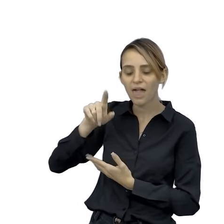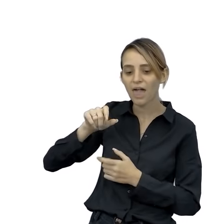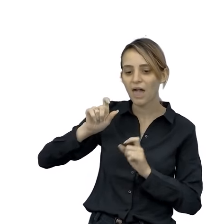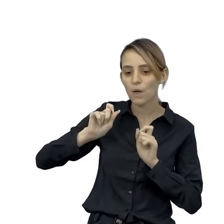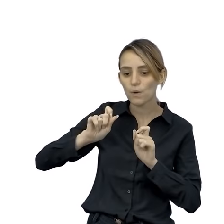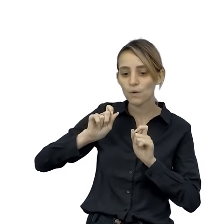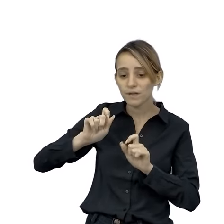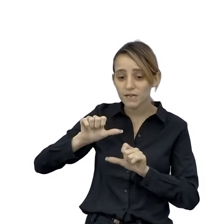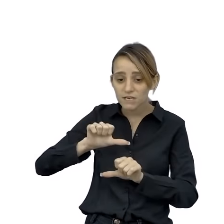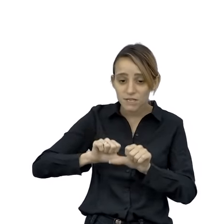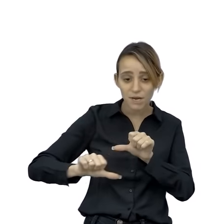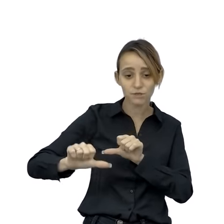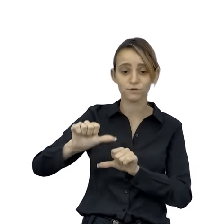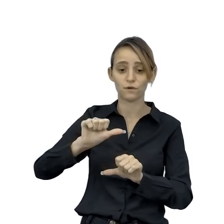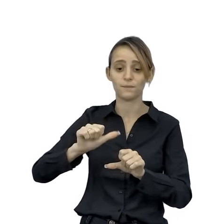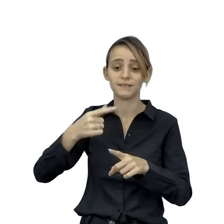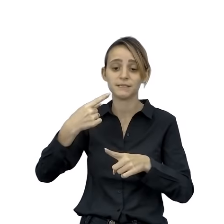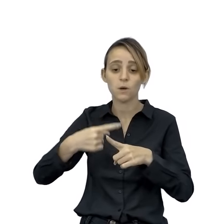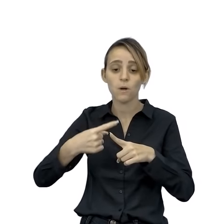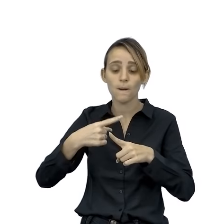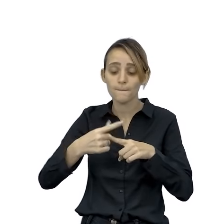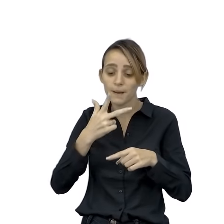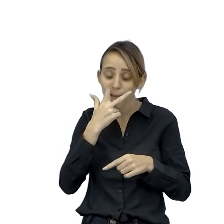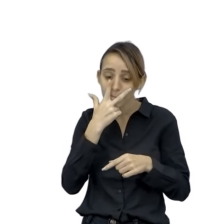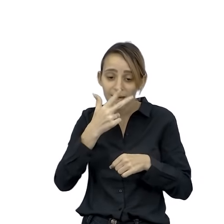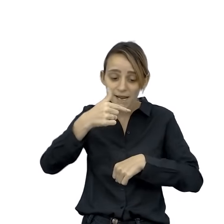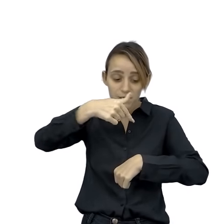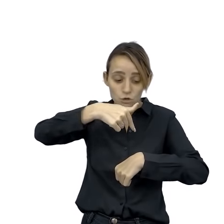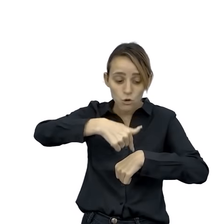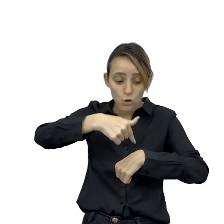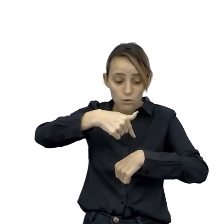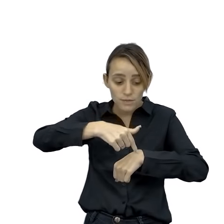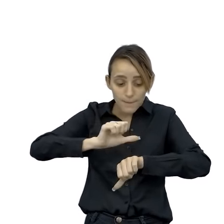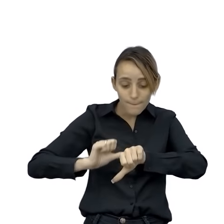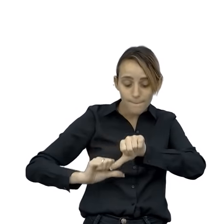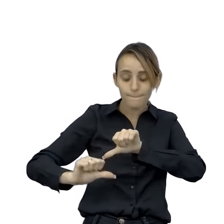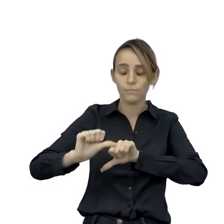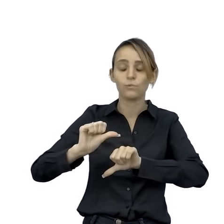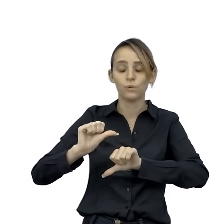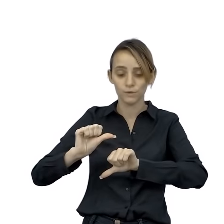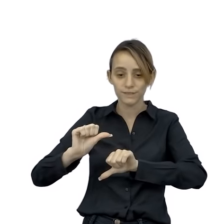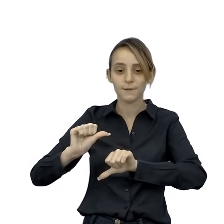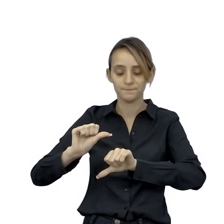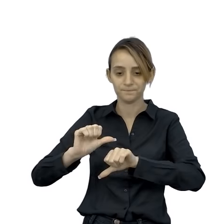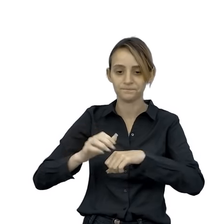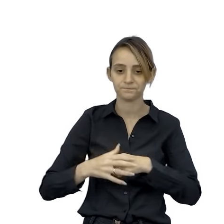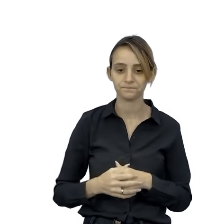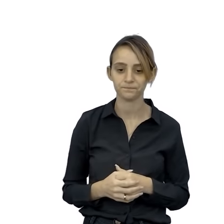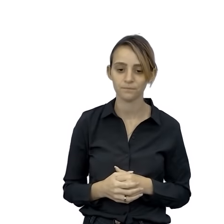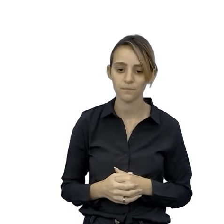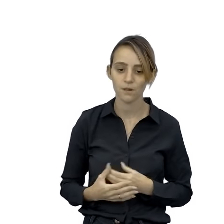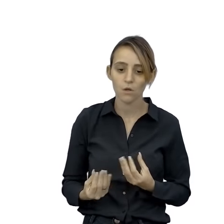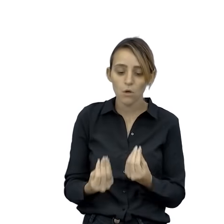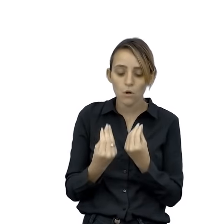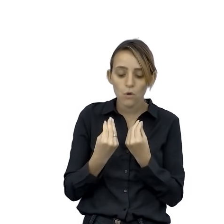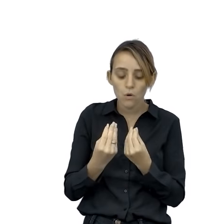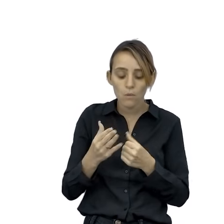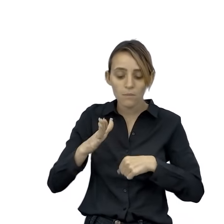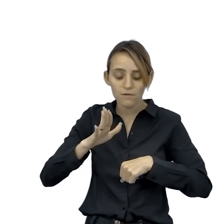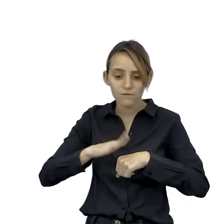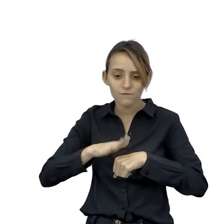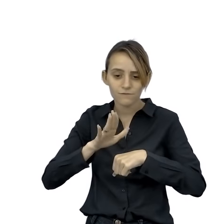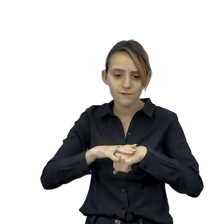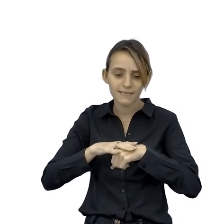transformação, pois indica, né, uma mudança temporal aqui, como vocês viram. Então, como eles podem chegar